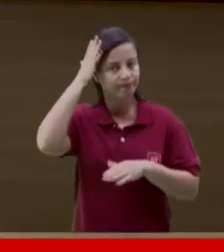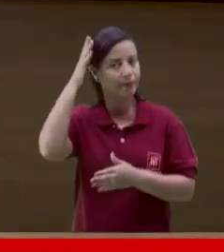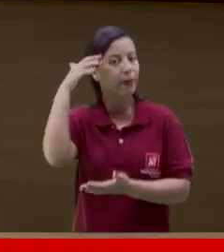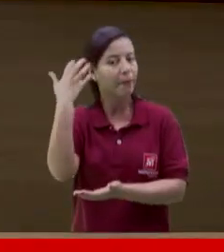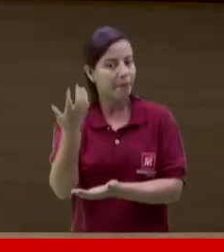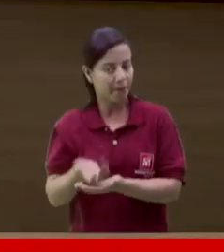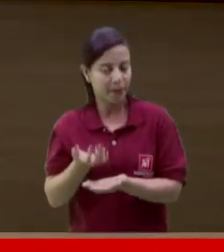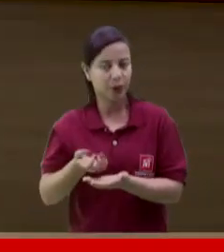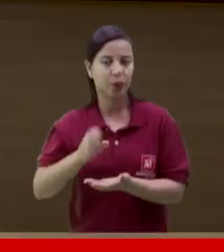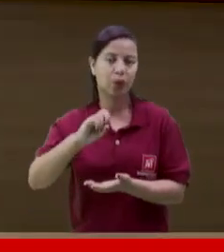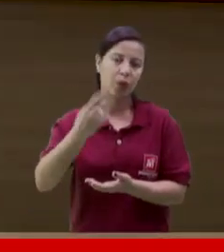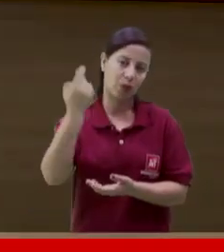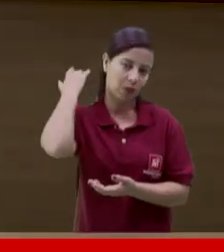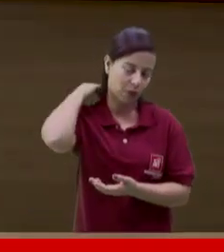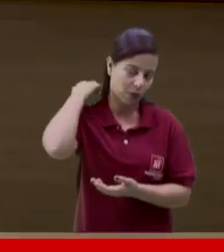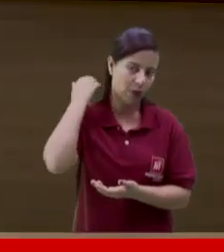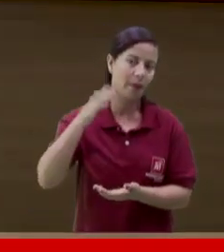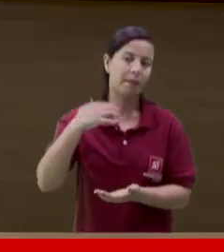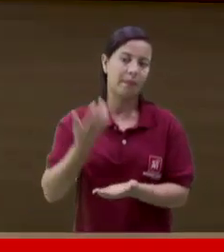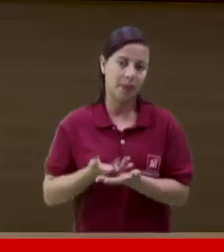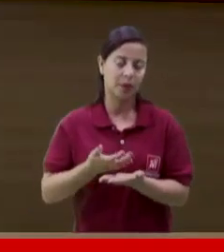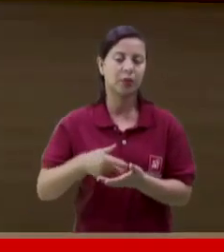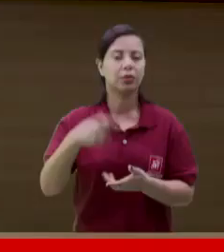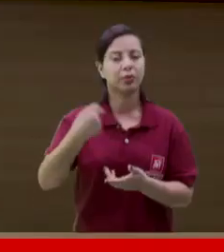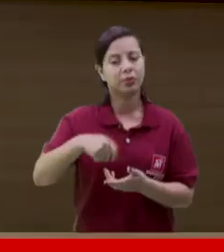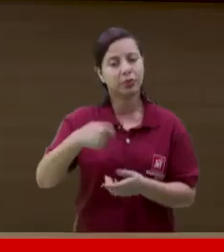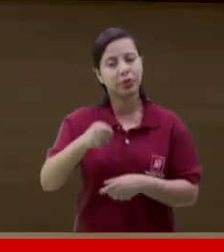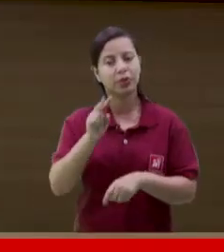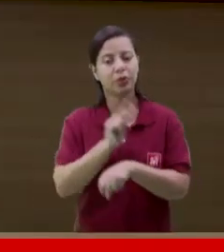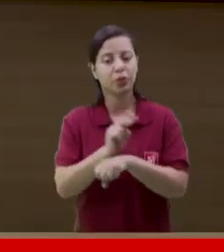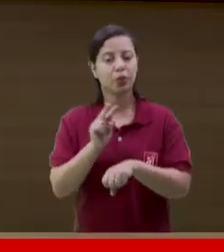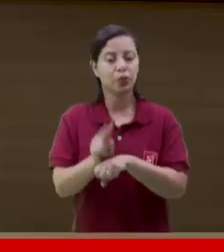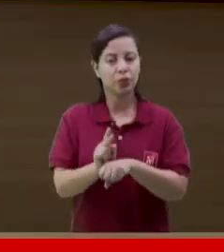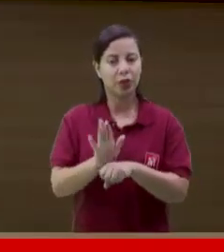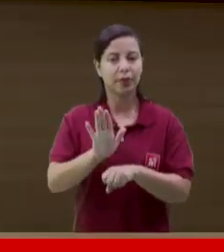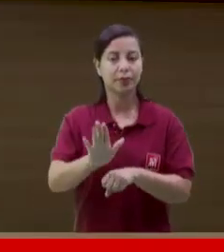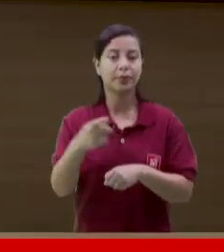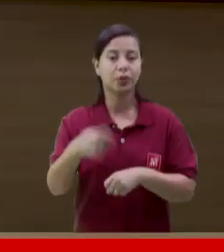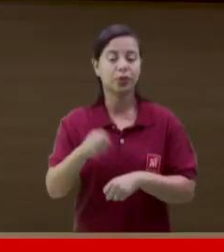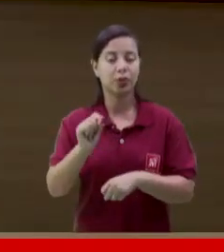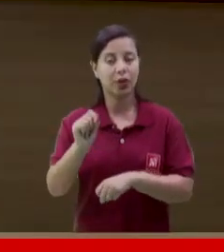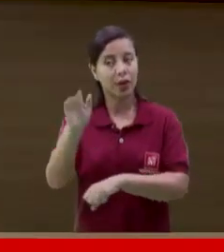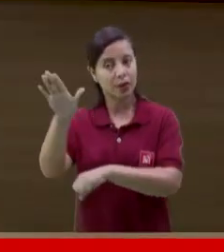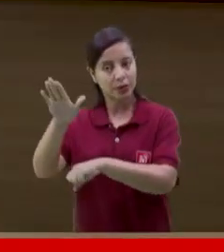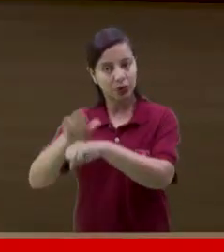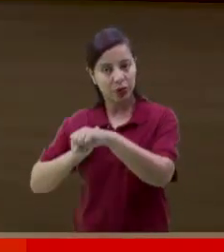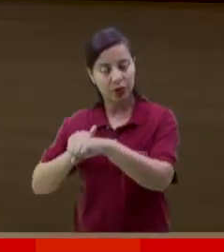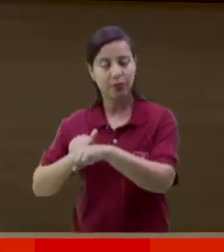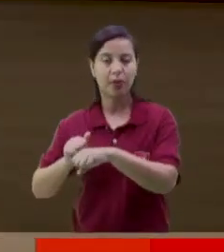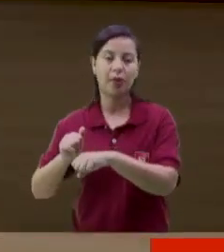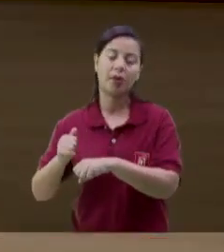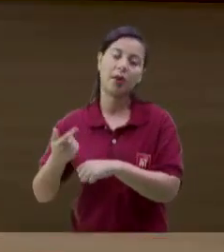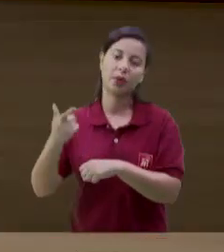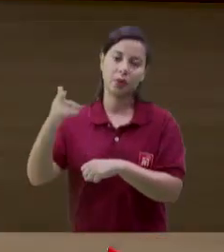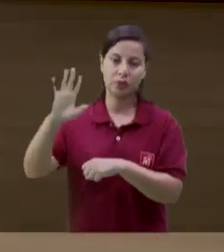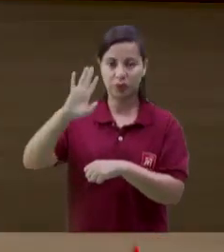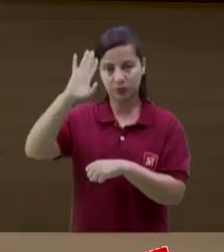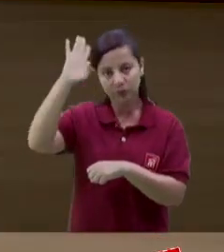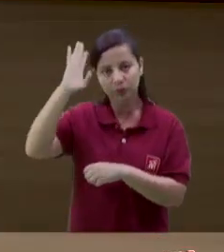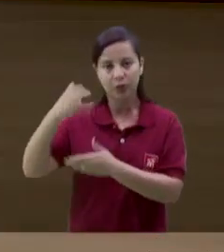nessa situação, eu preciso ou aguardar que o serviço especializado chegue na